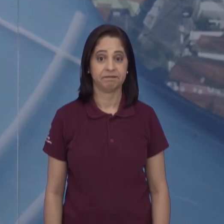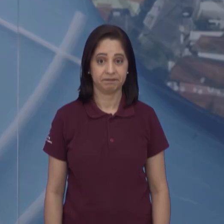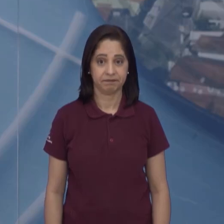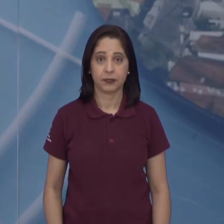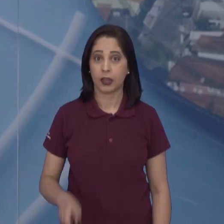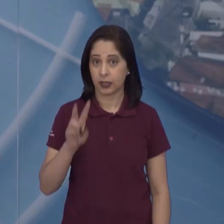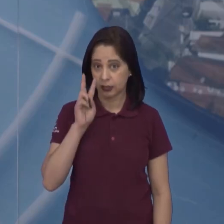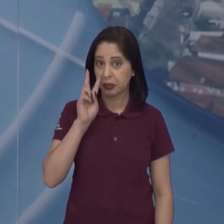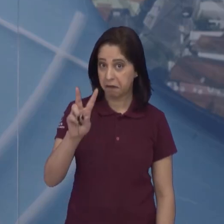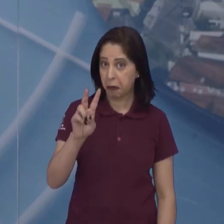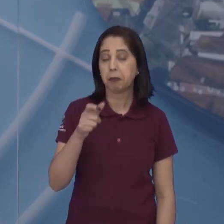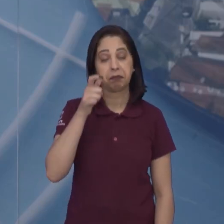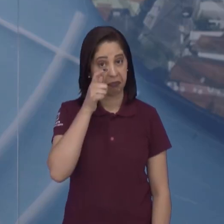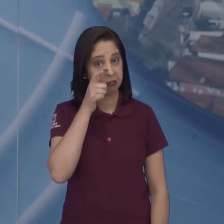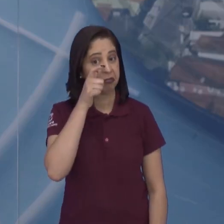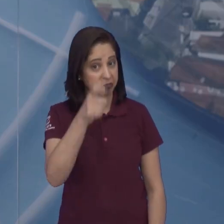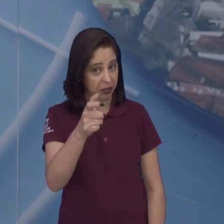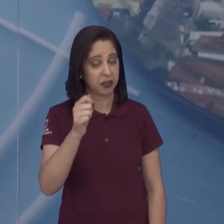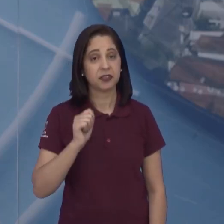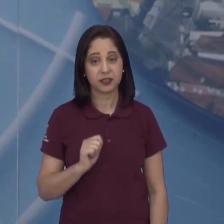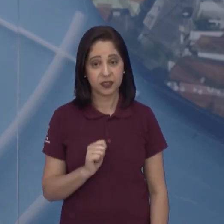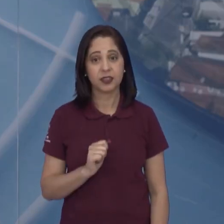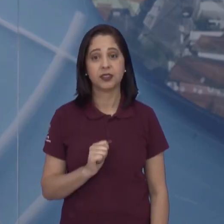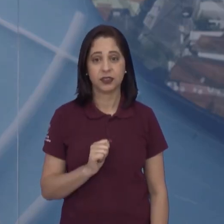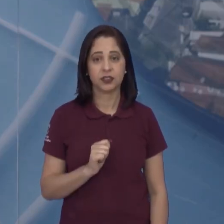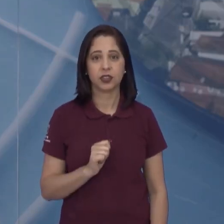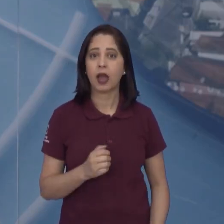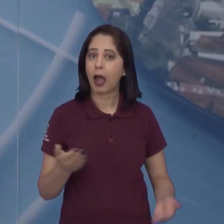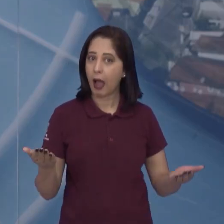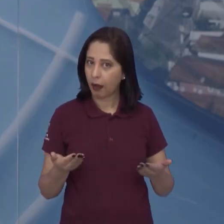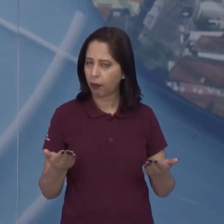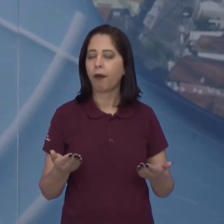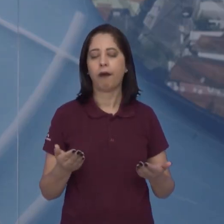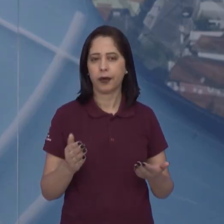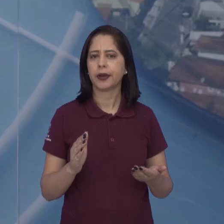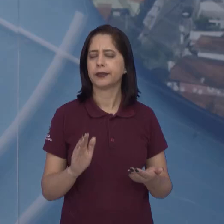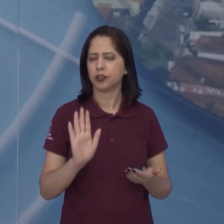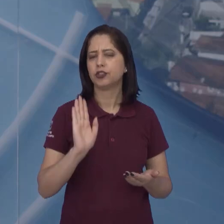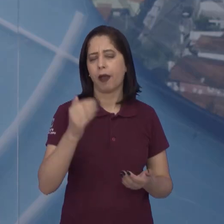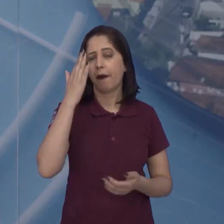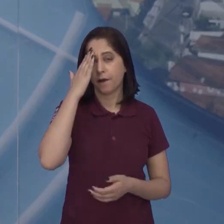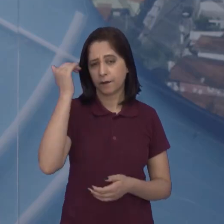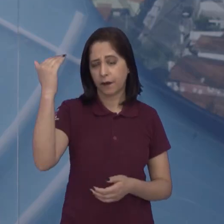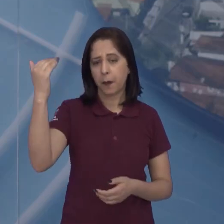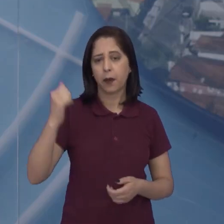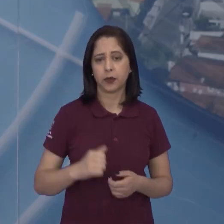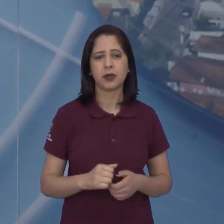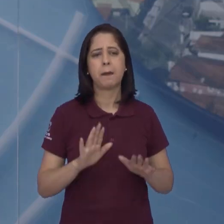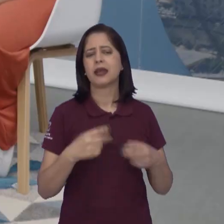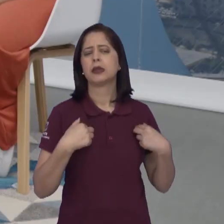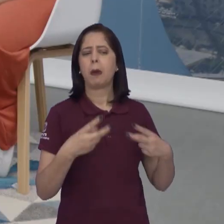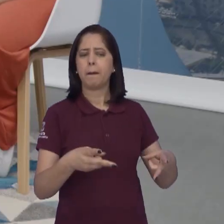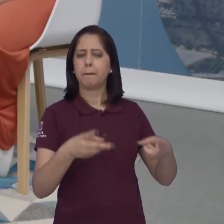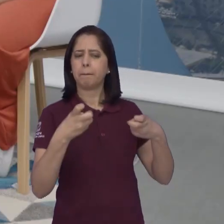conceito bastante interessante, né? E pelo que a gente viu, né, Maria, é tendência. Quero voltar falando com você que uma coisa que tem chamado